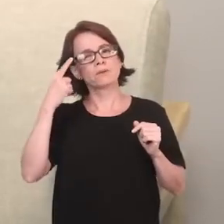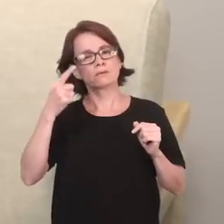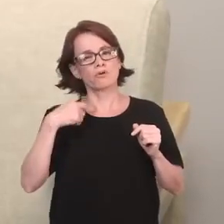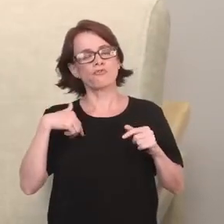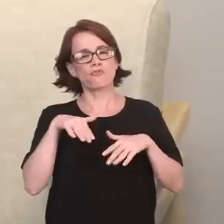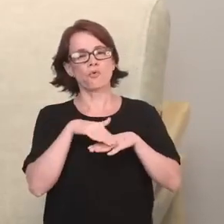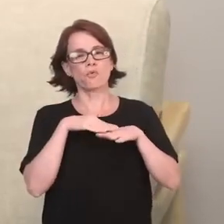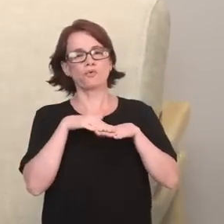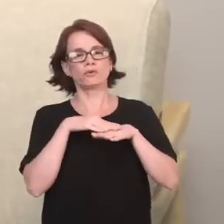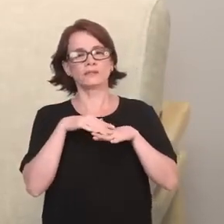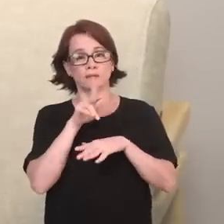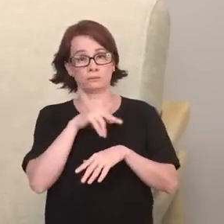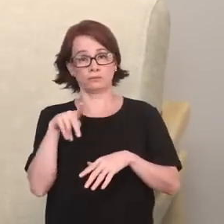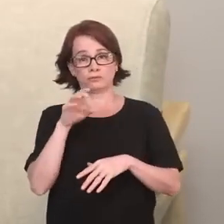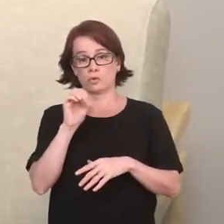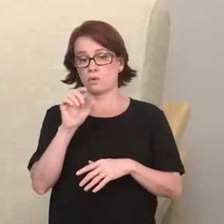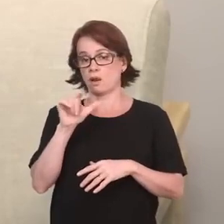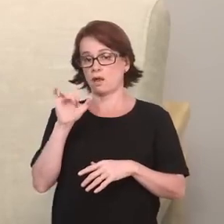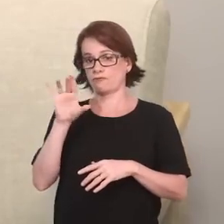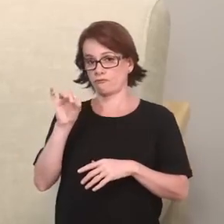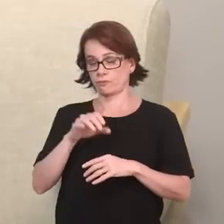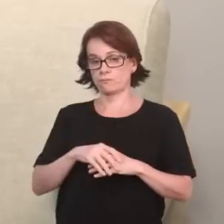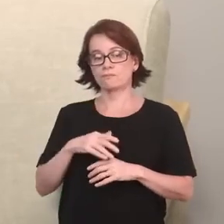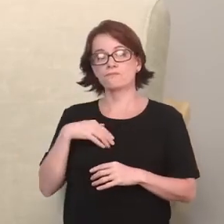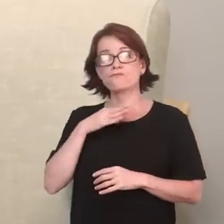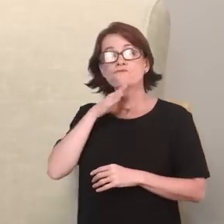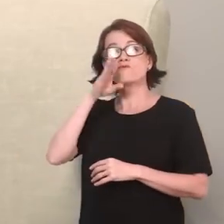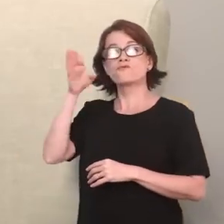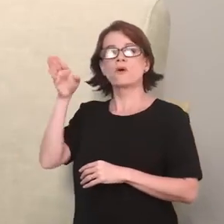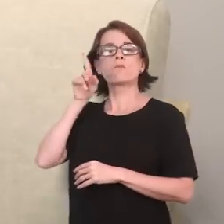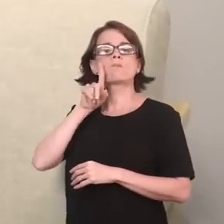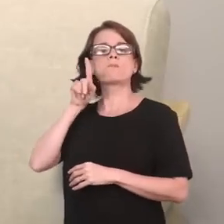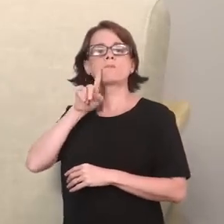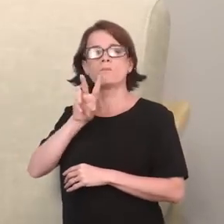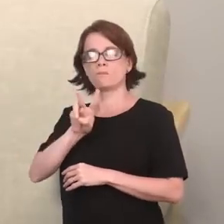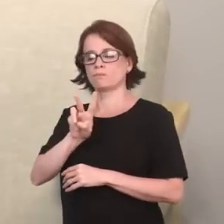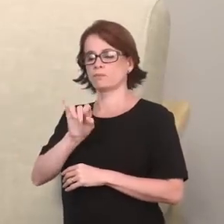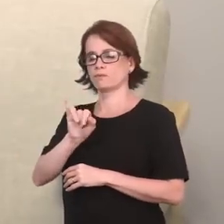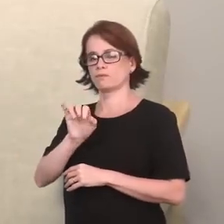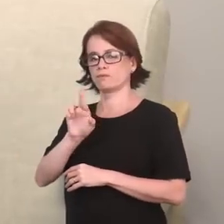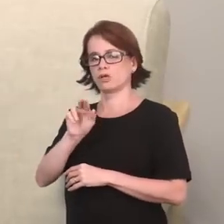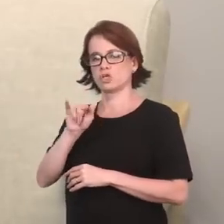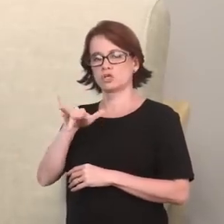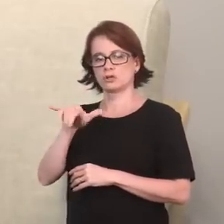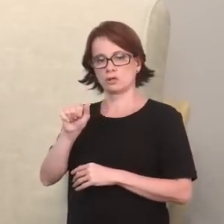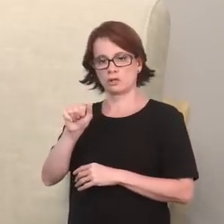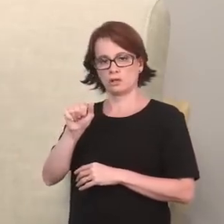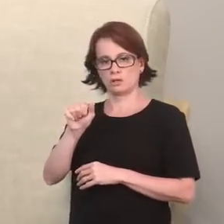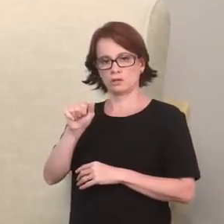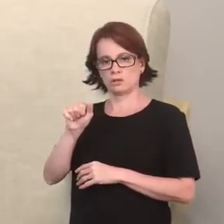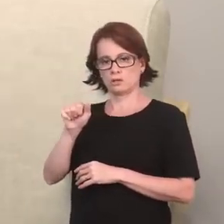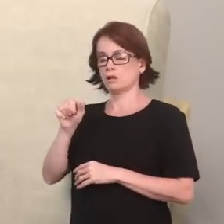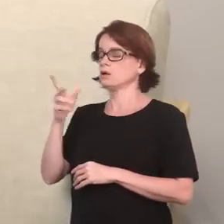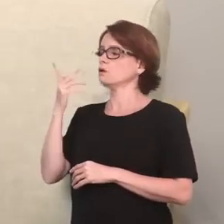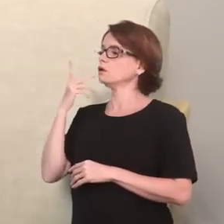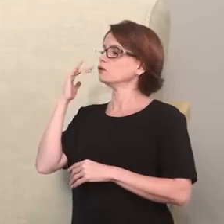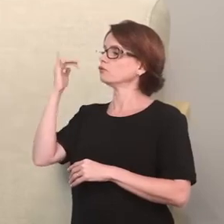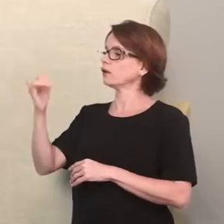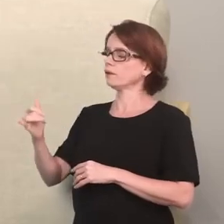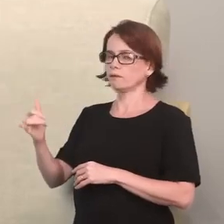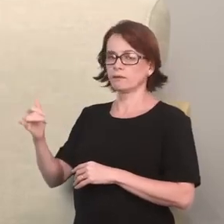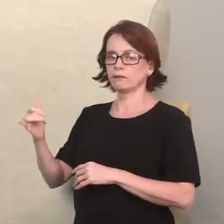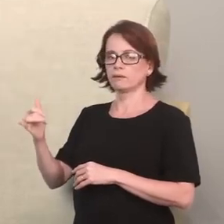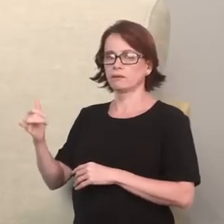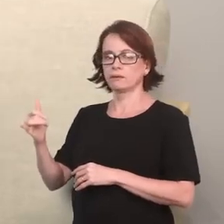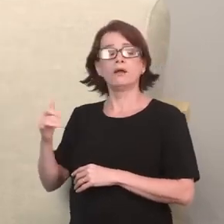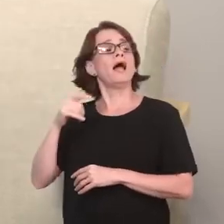vou conversar com o professor Olavo, ver o que ele acha, né? Aí fui lá, na Virgínia, conversar com ele. E ele falou, você tem que ir. Eu